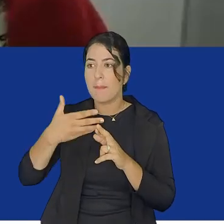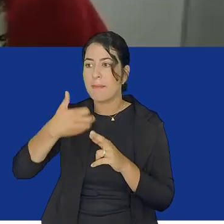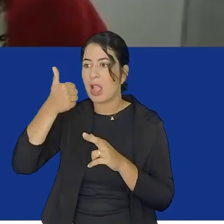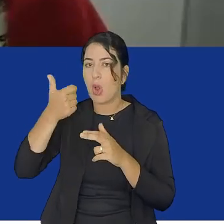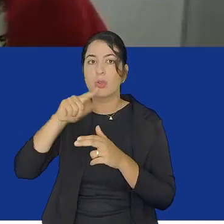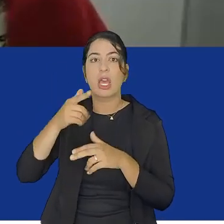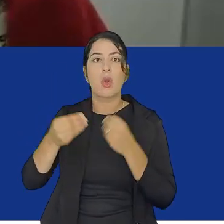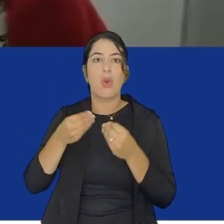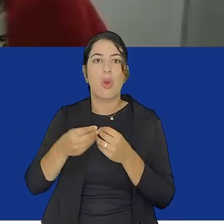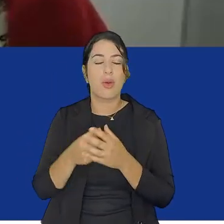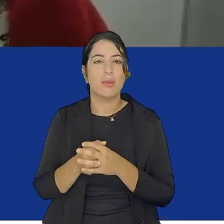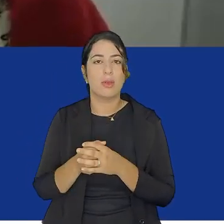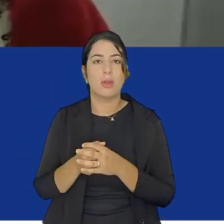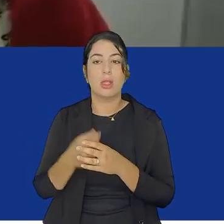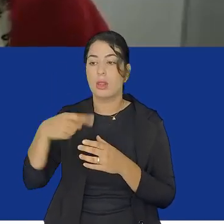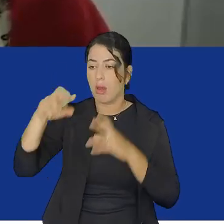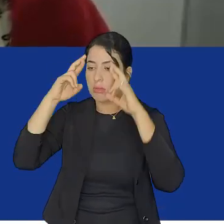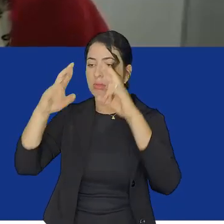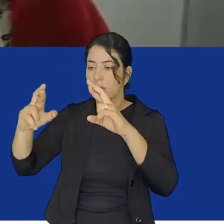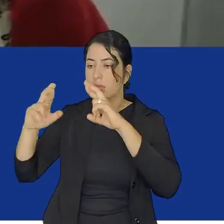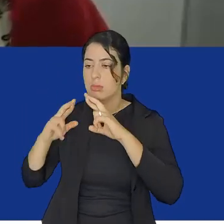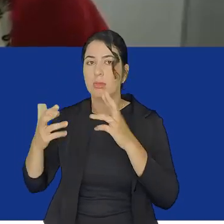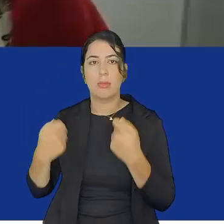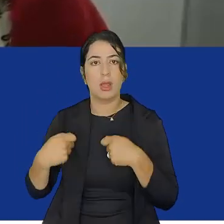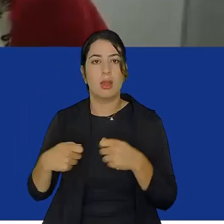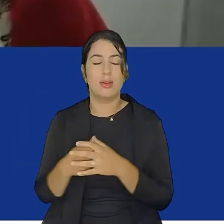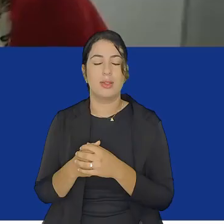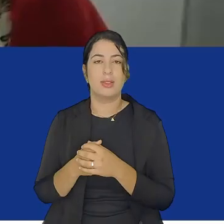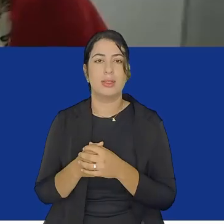pode fazer juntos para que respeite a todos.